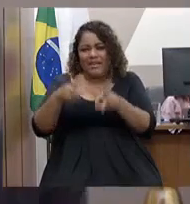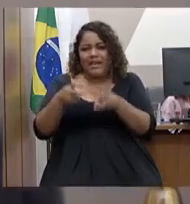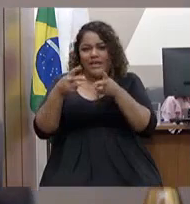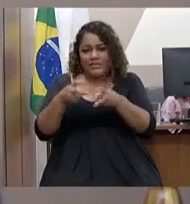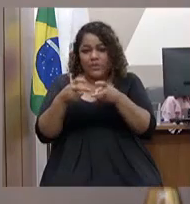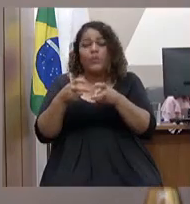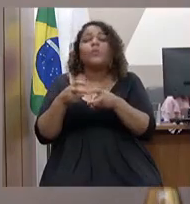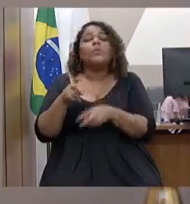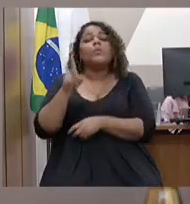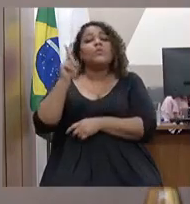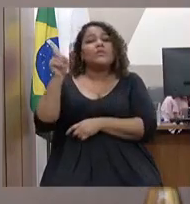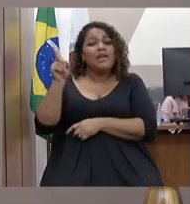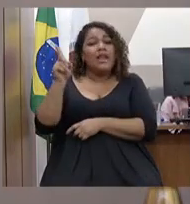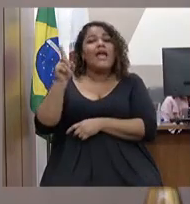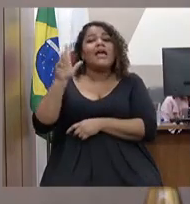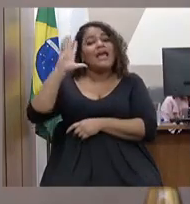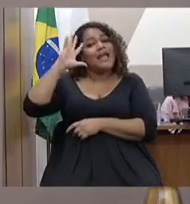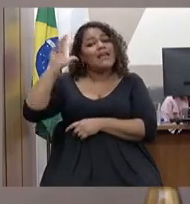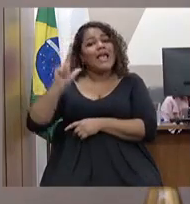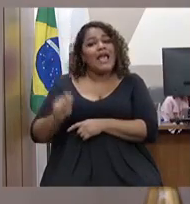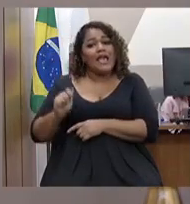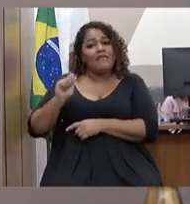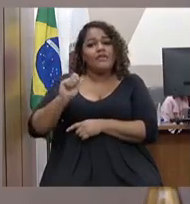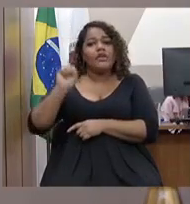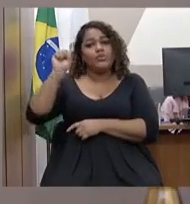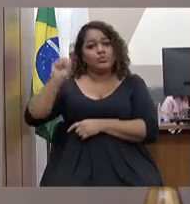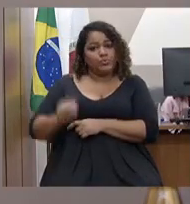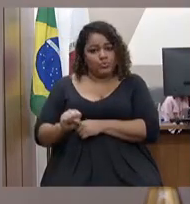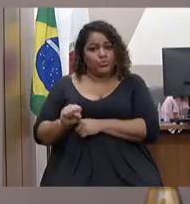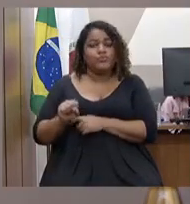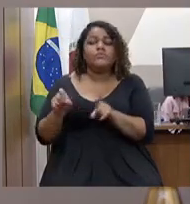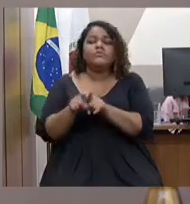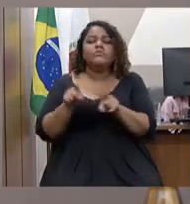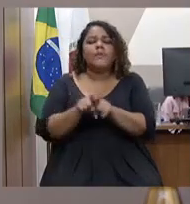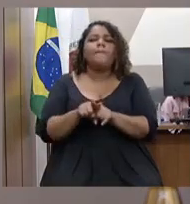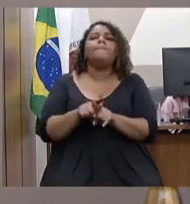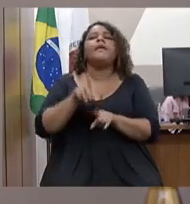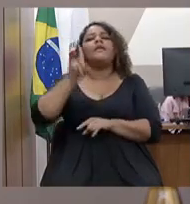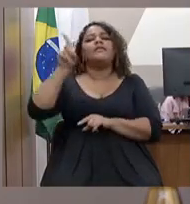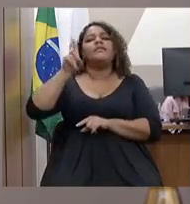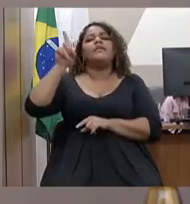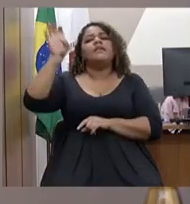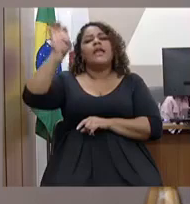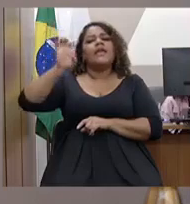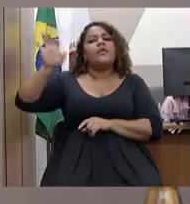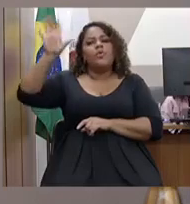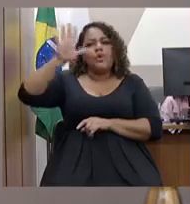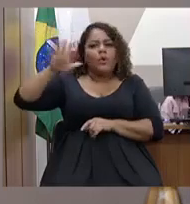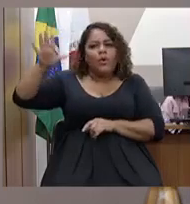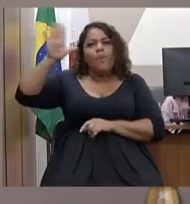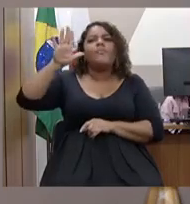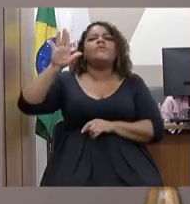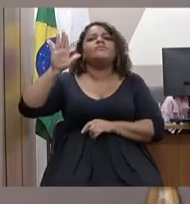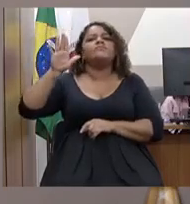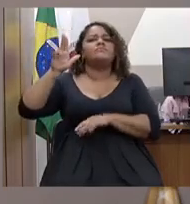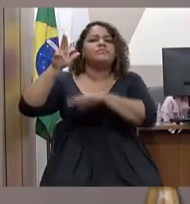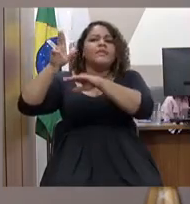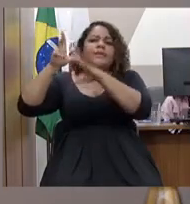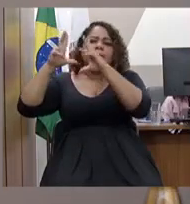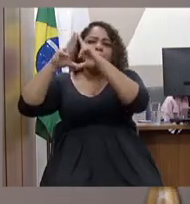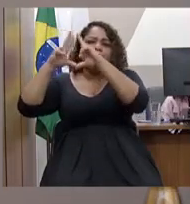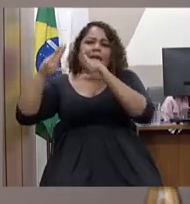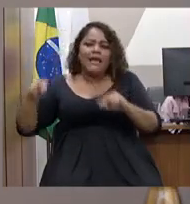um dia de hoje na Europa em todas as cidades Estão realizando atividades em Paris em Berlim